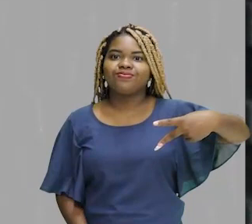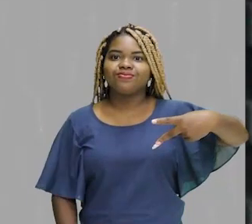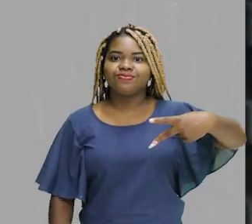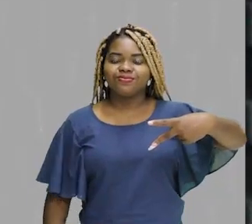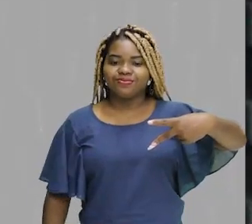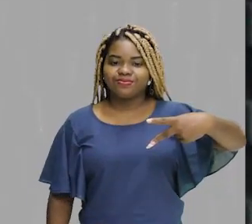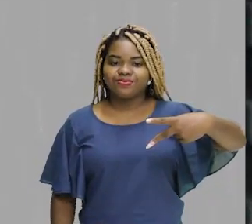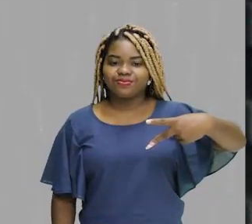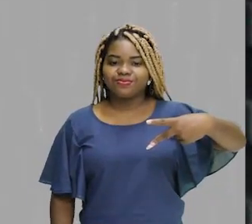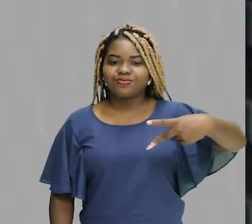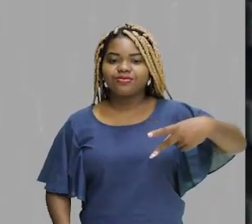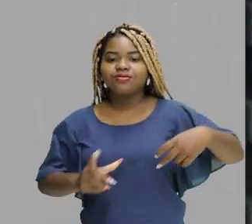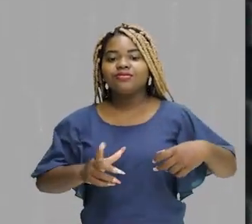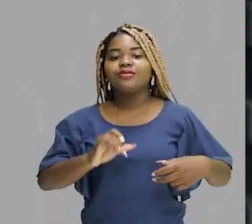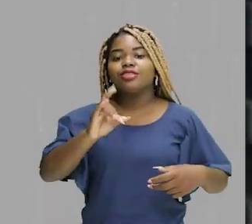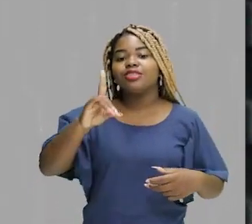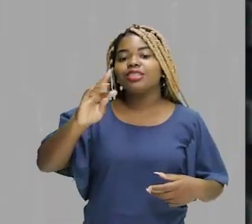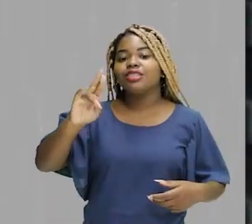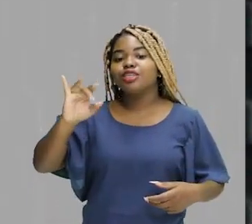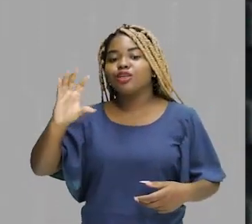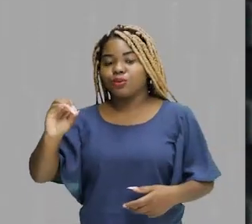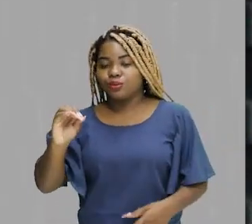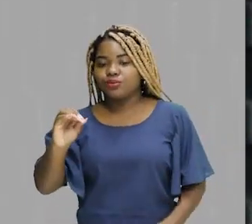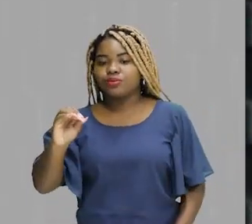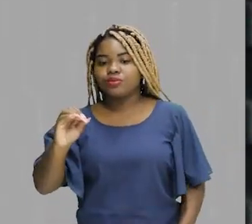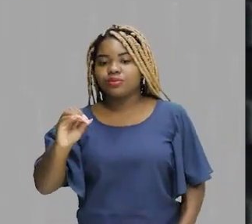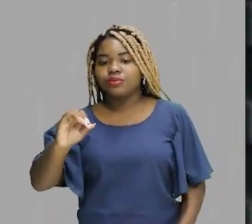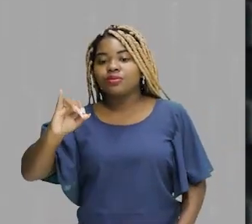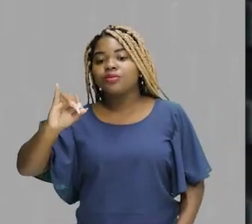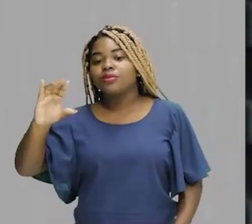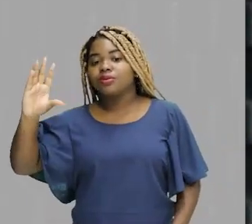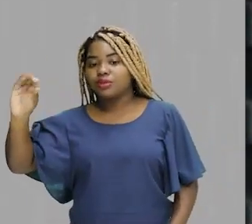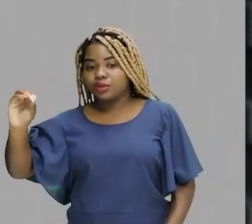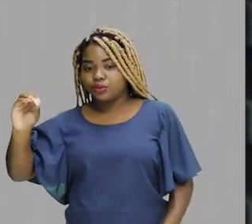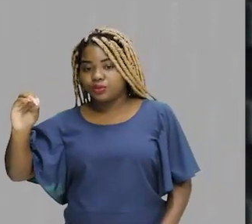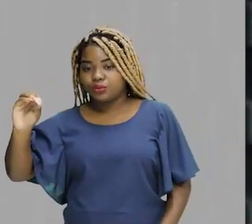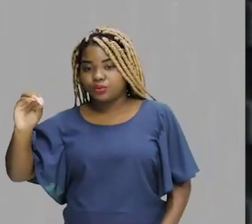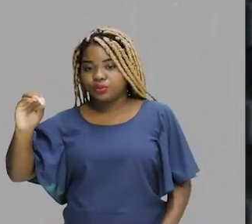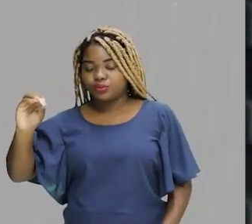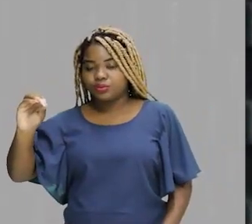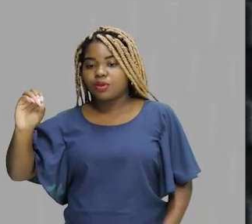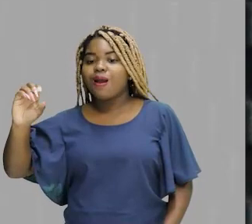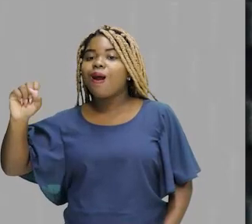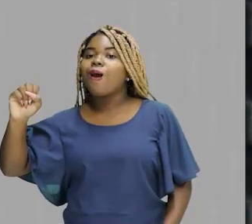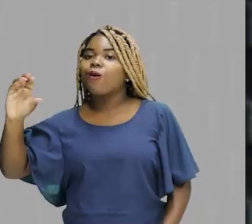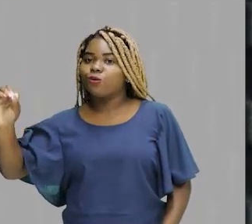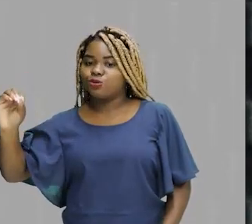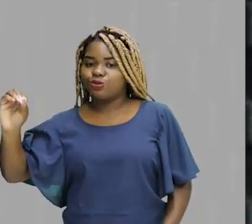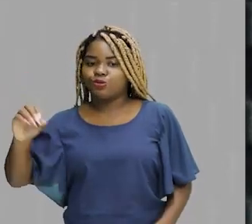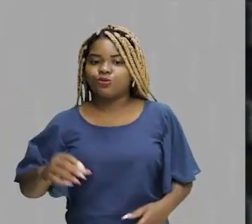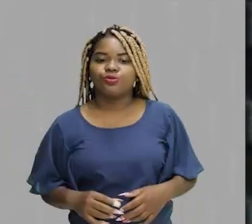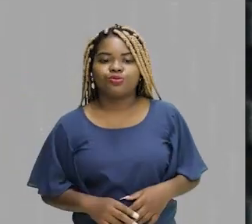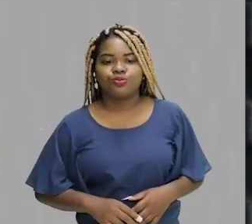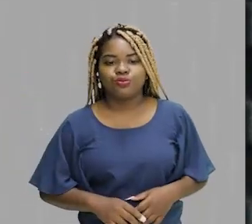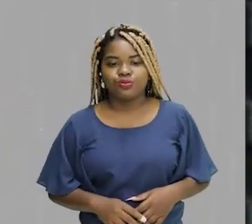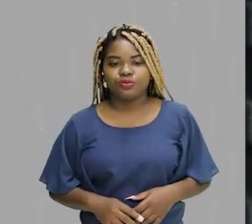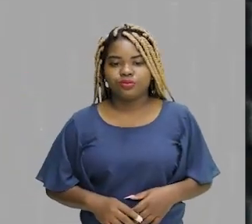ico, nós vamos trocar pela terminação ato. Ato será a terminação do